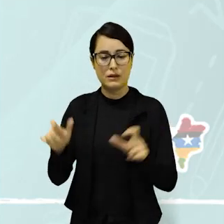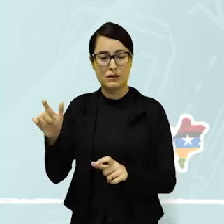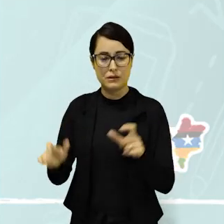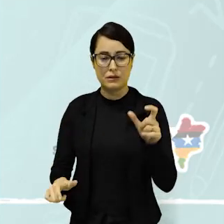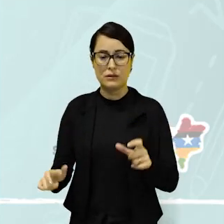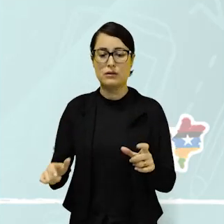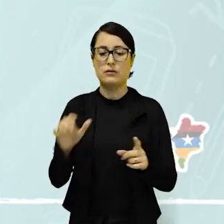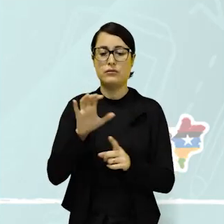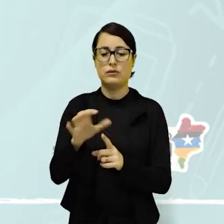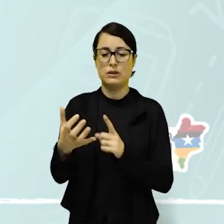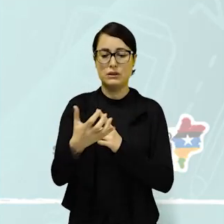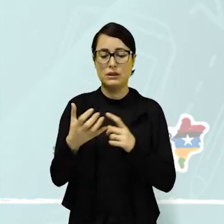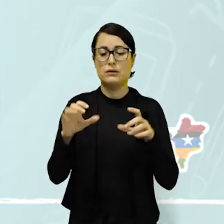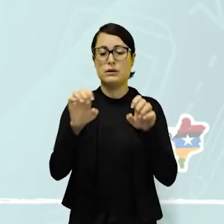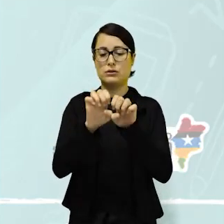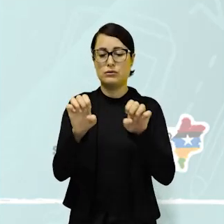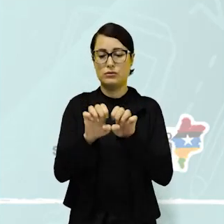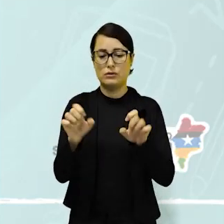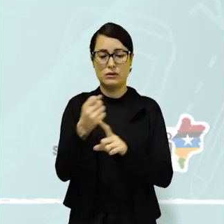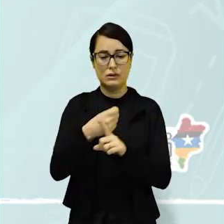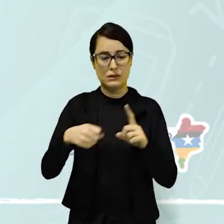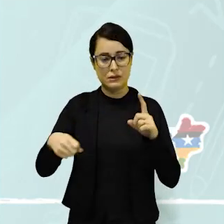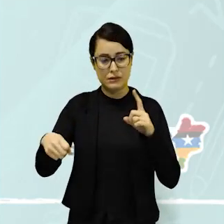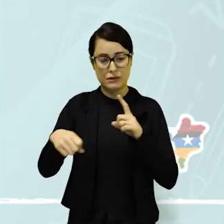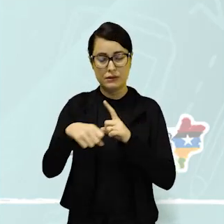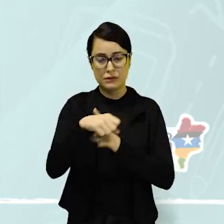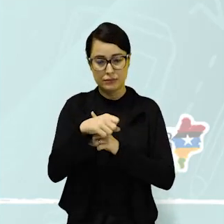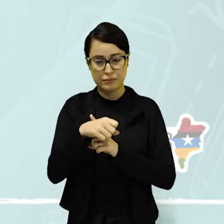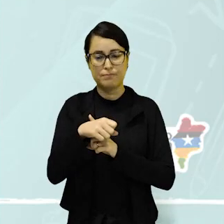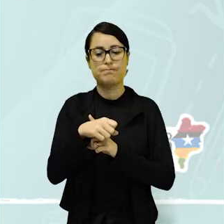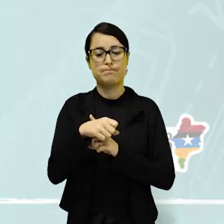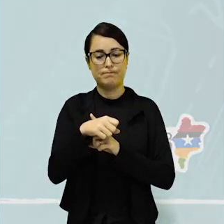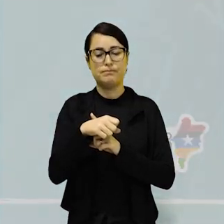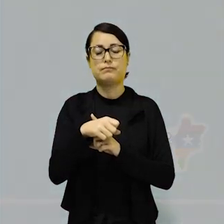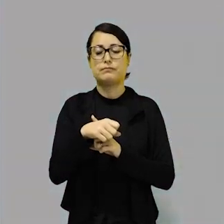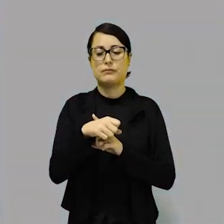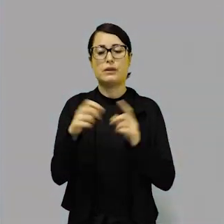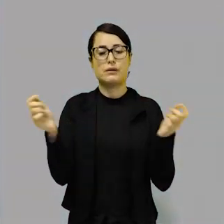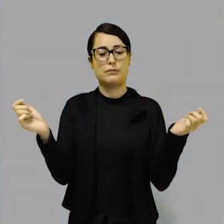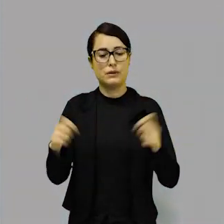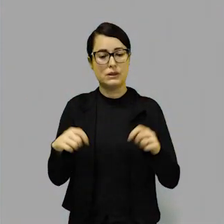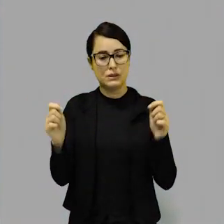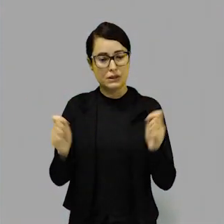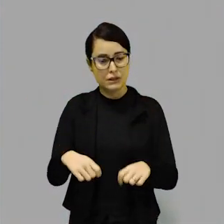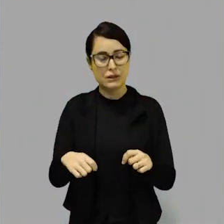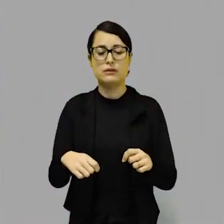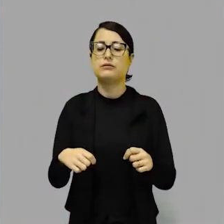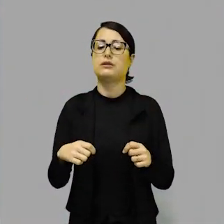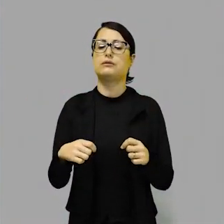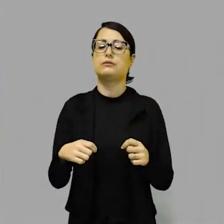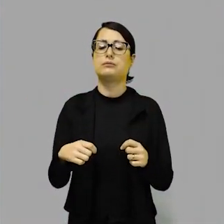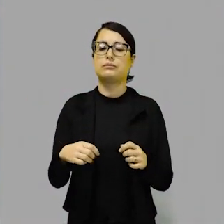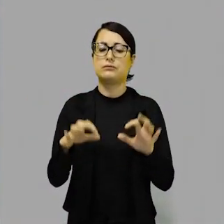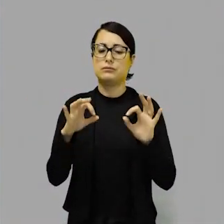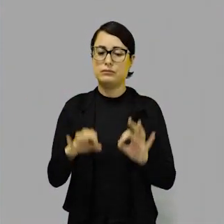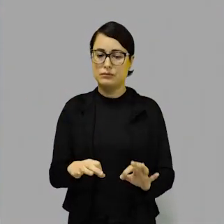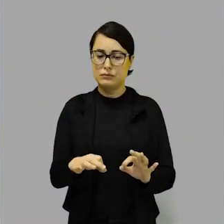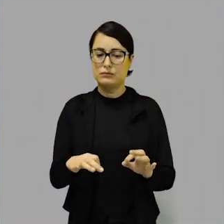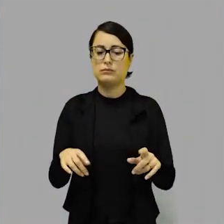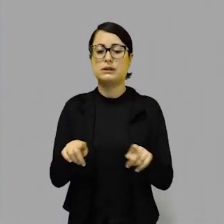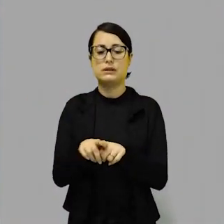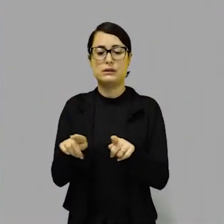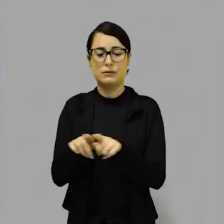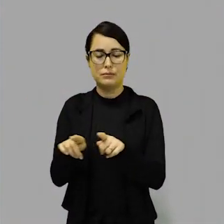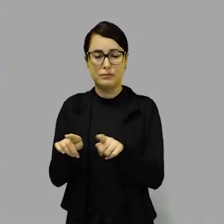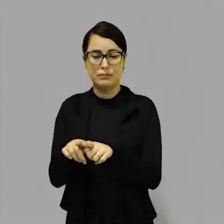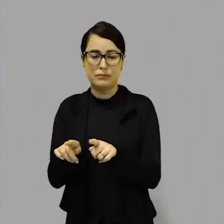influenciados pelas estruturas sociais, por aquilo que a sociedade estabelece como possível, como adequado, ao mesmo